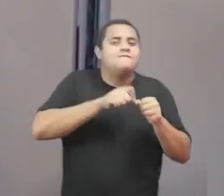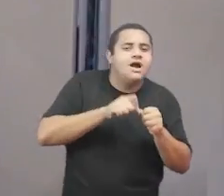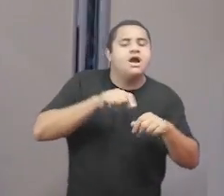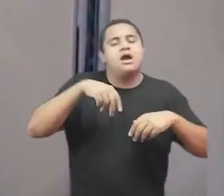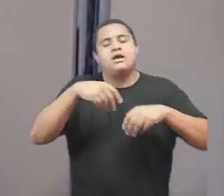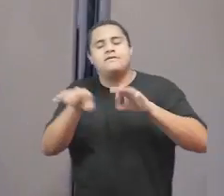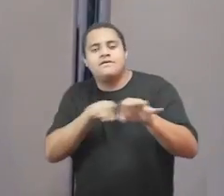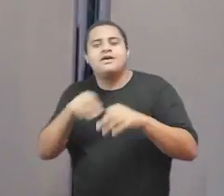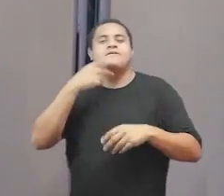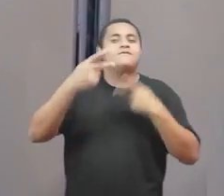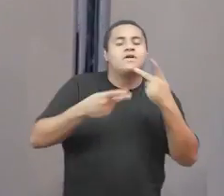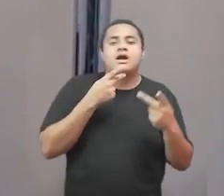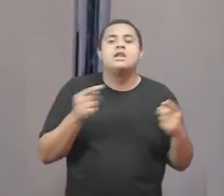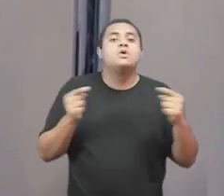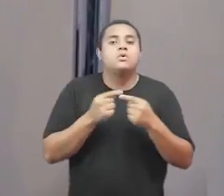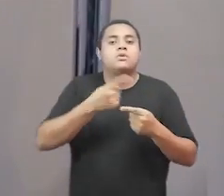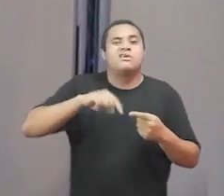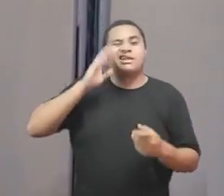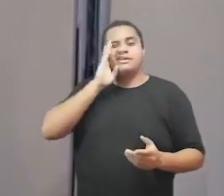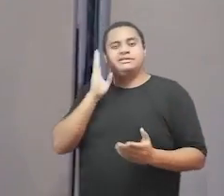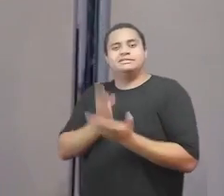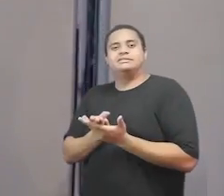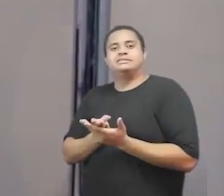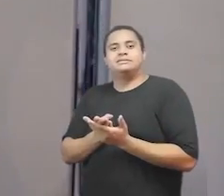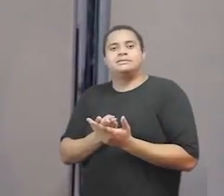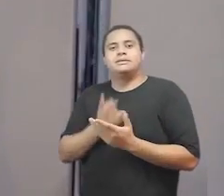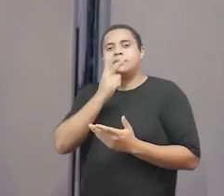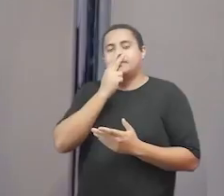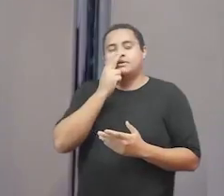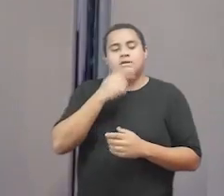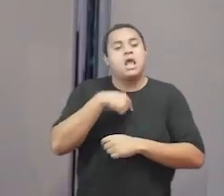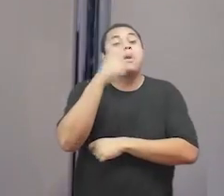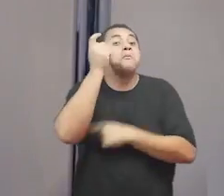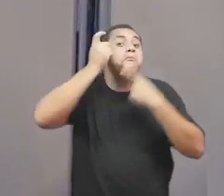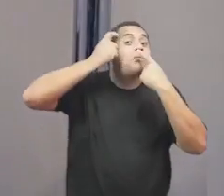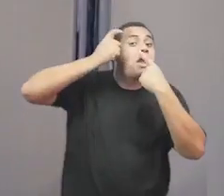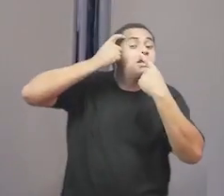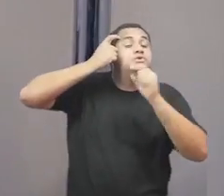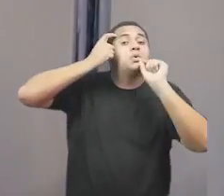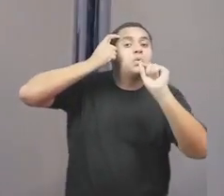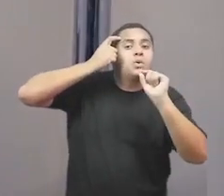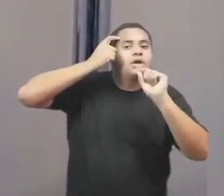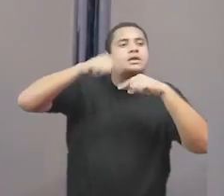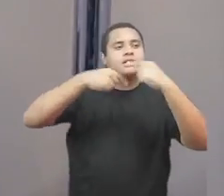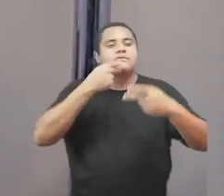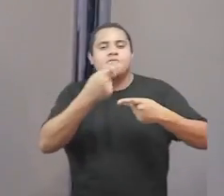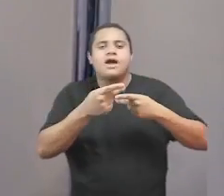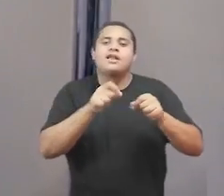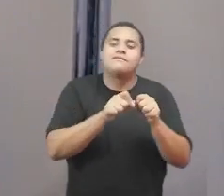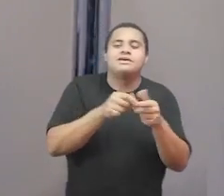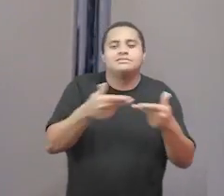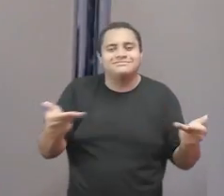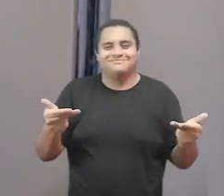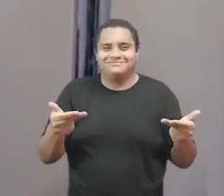cada ação nossa, tudo isso é baseado no que a gente acredita, portanto, nos nossos conceitos. Isso quer dizer que nós, em